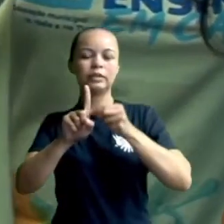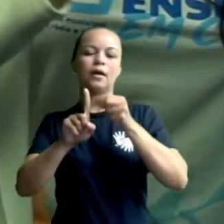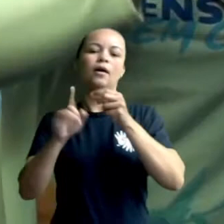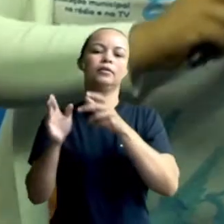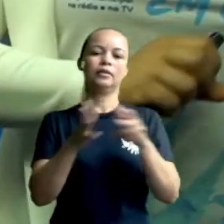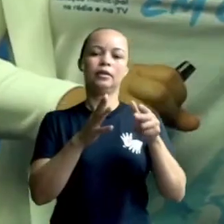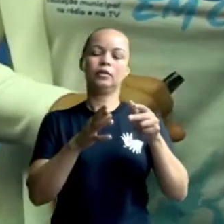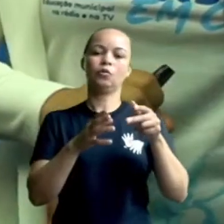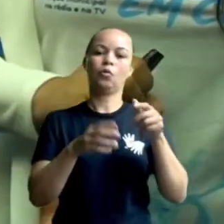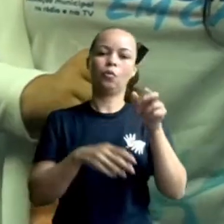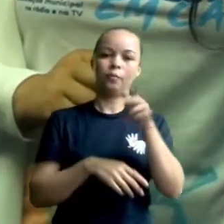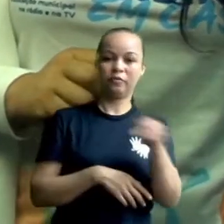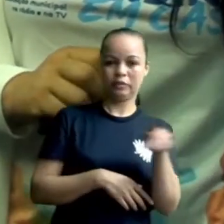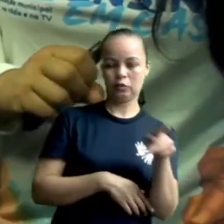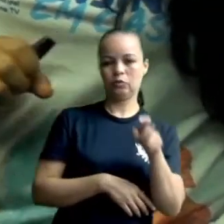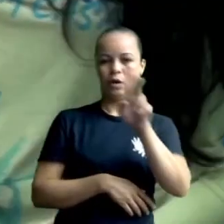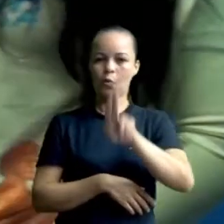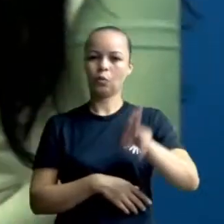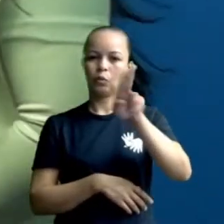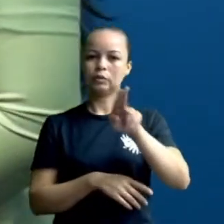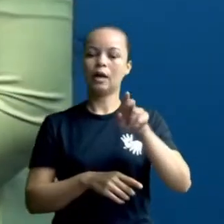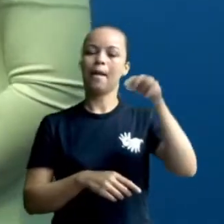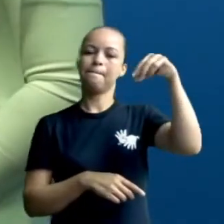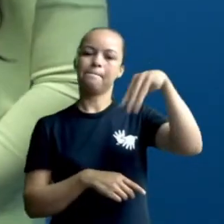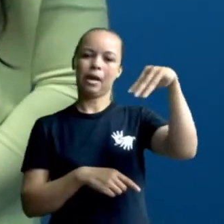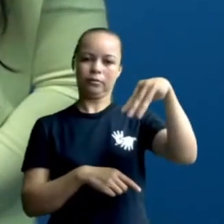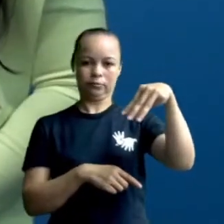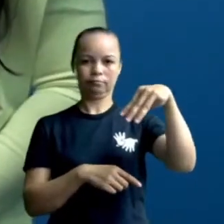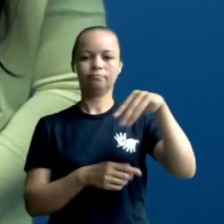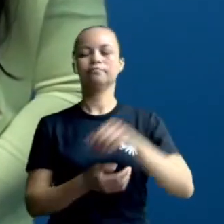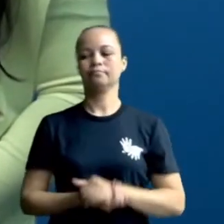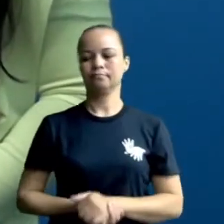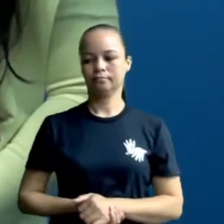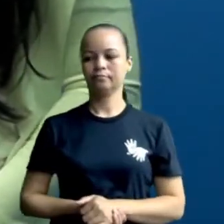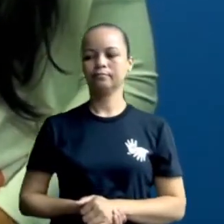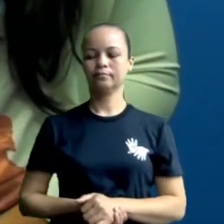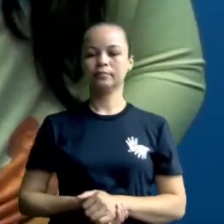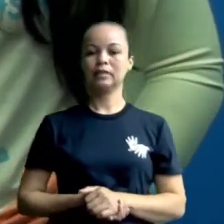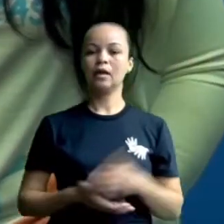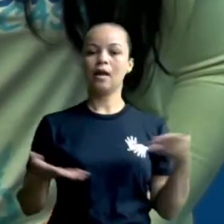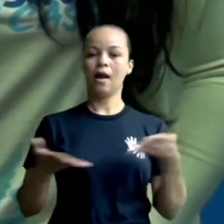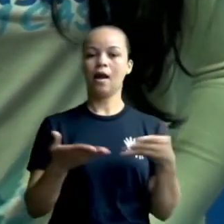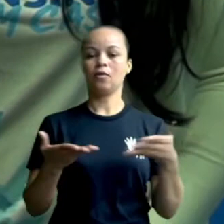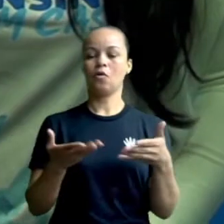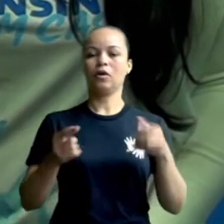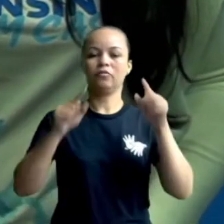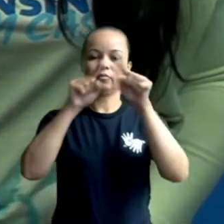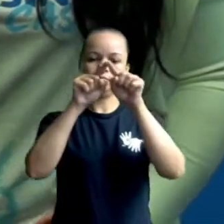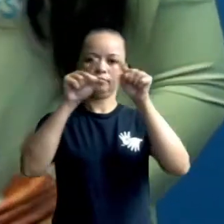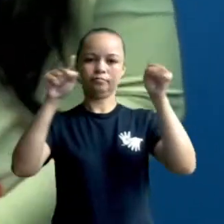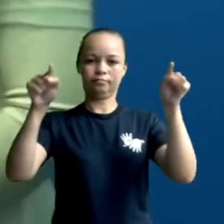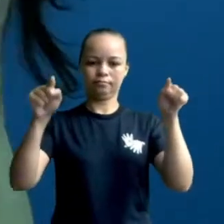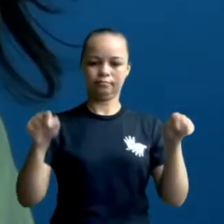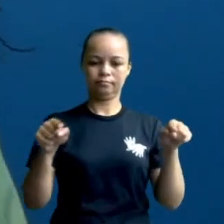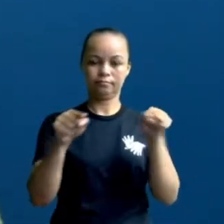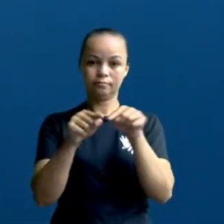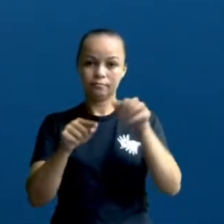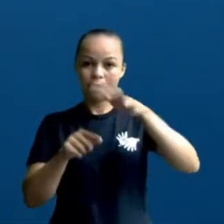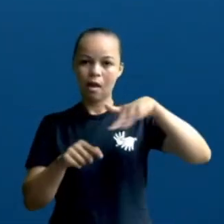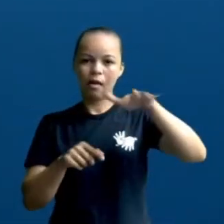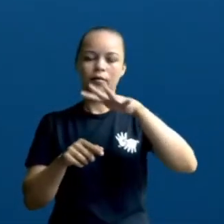é metros, tá certo? Então, vamos calcular agora a área do